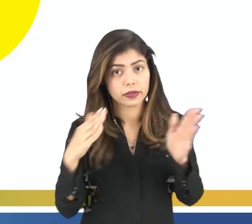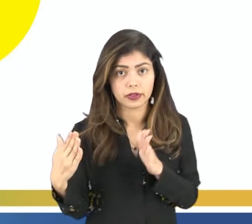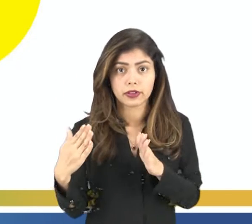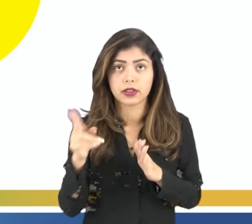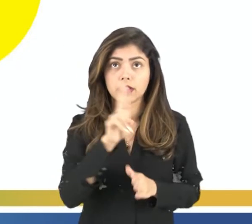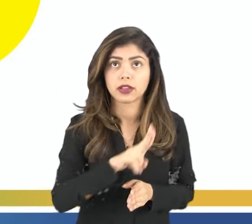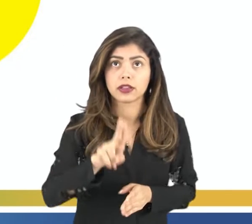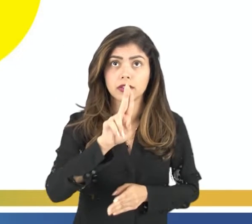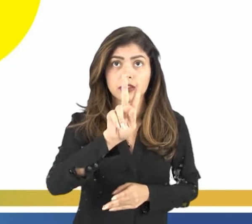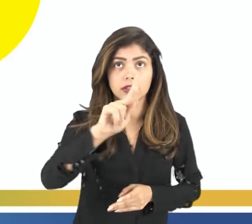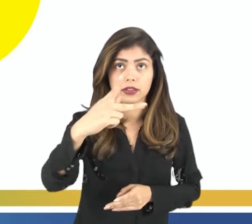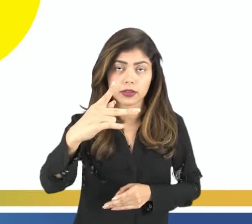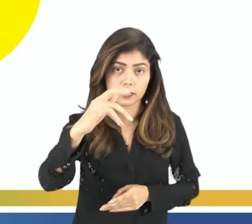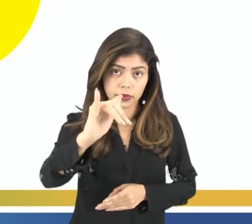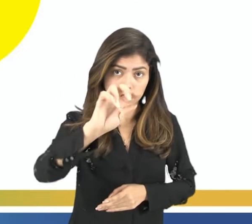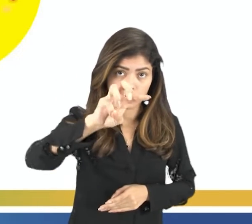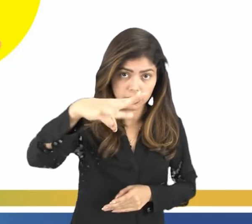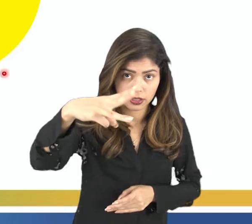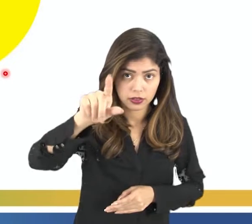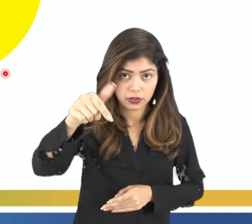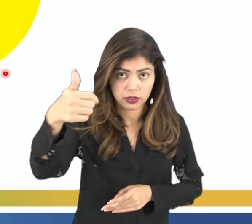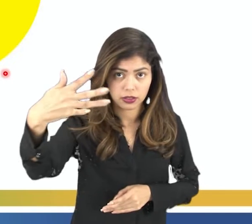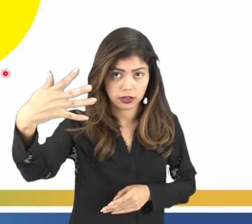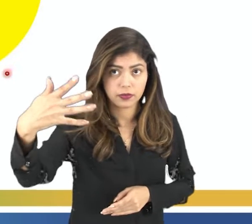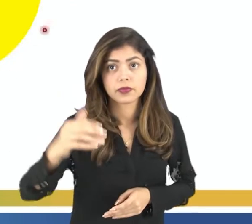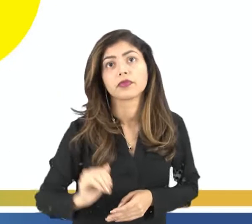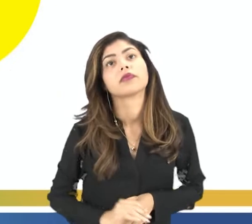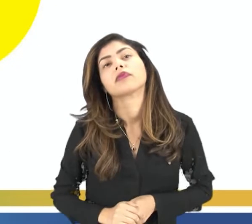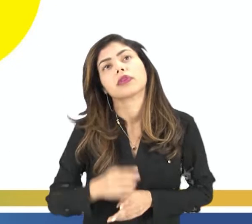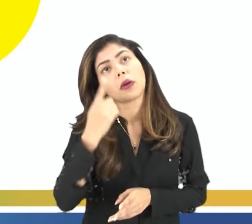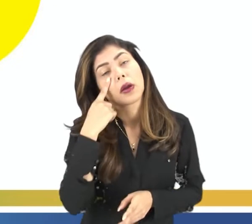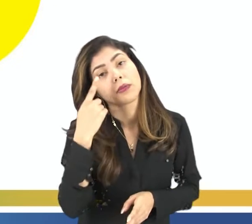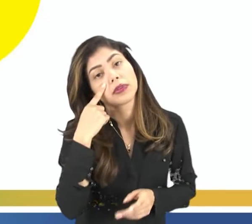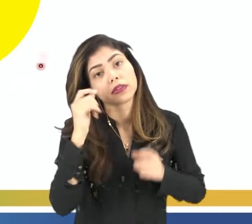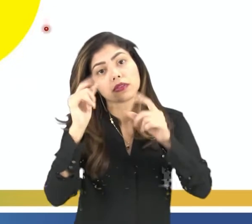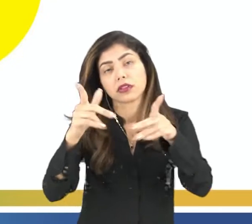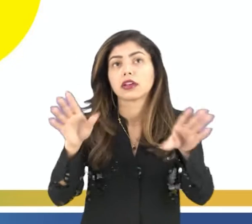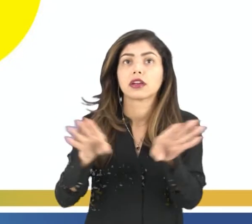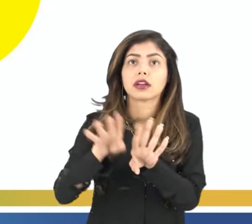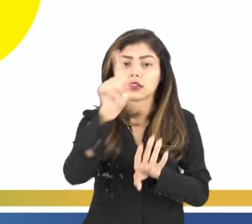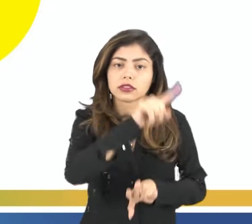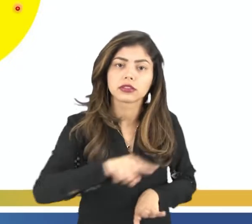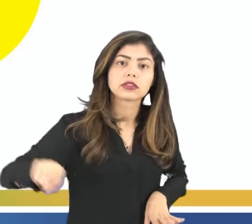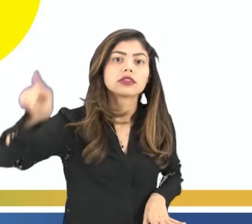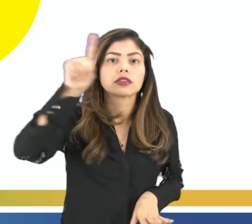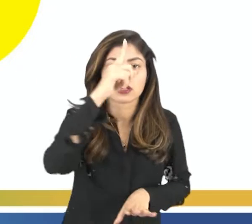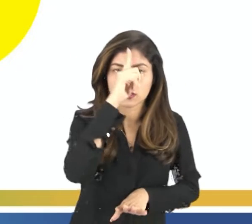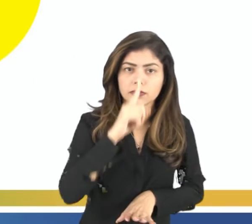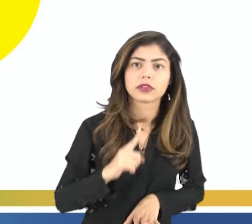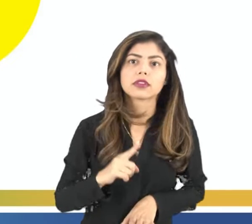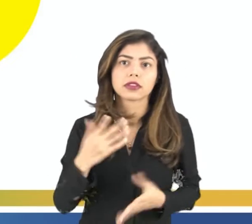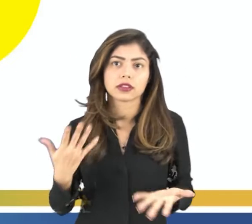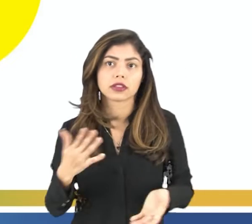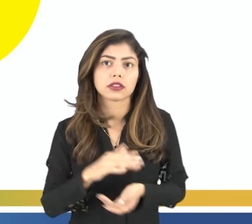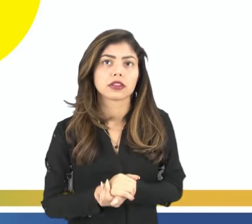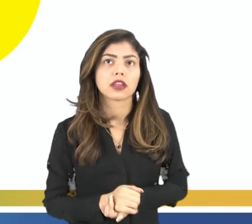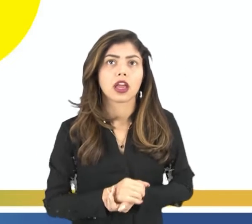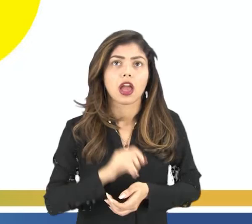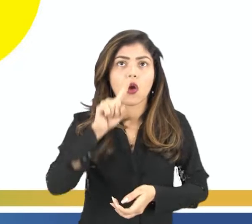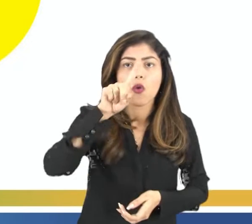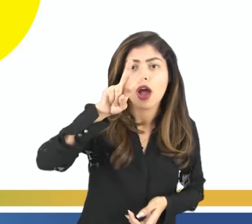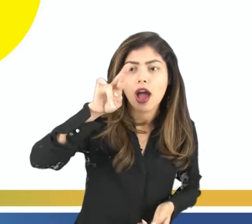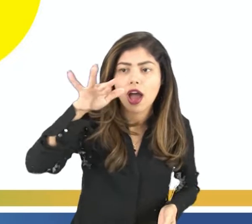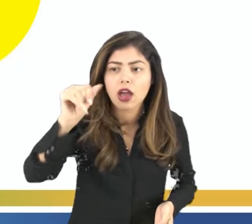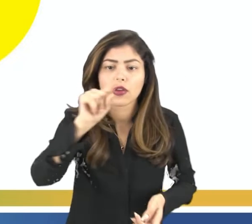lado, use π igual a 3,14. Observe que o círculo é essa parte de amarelo e o raio é